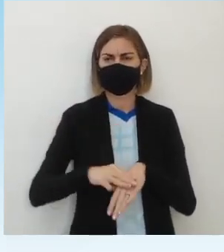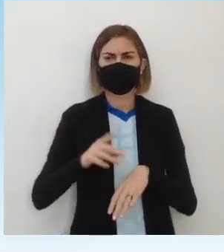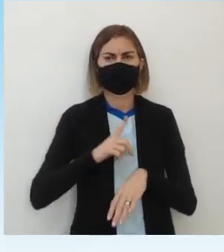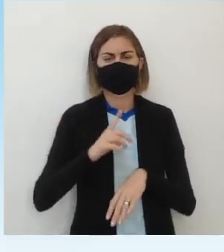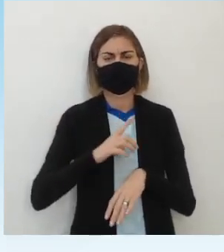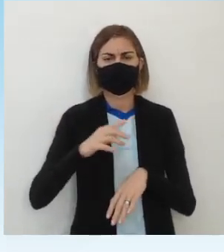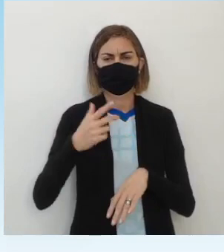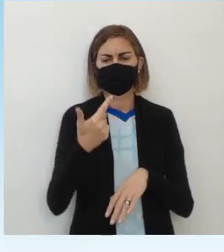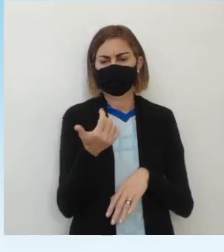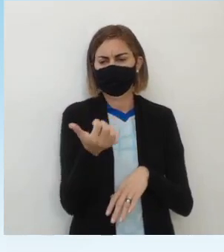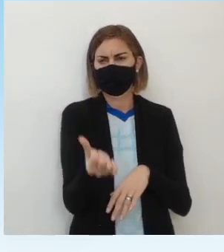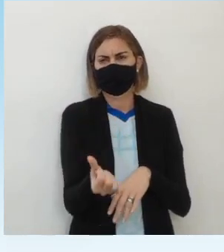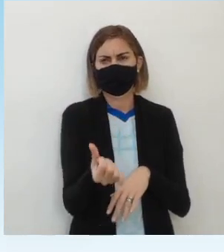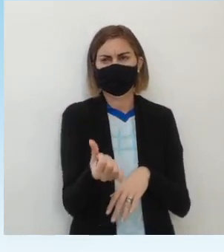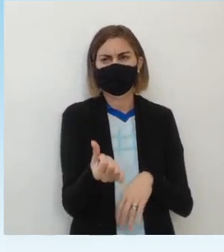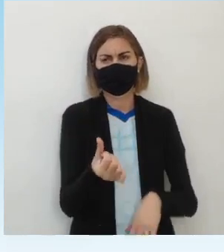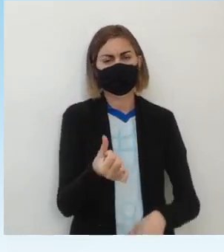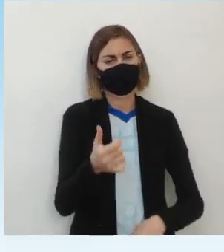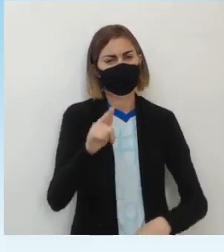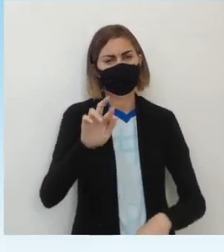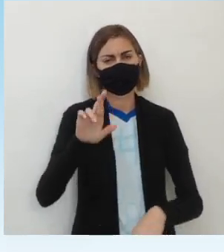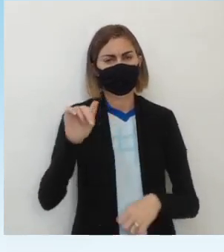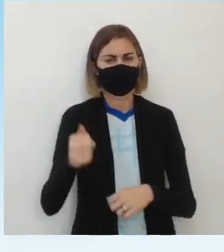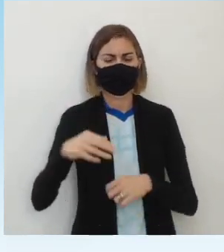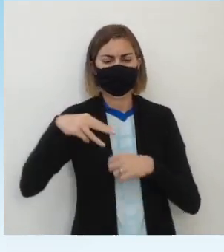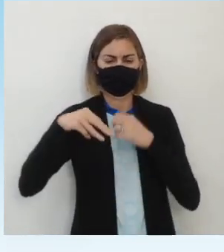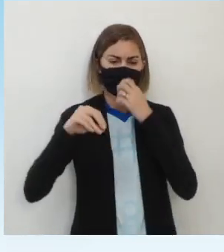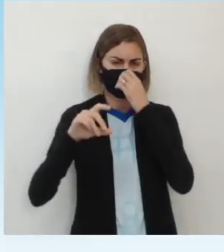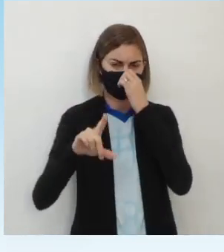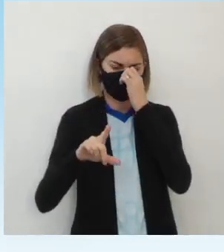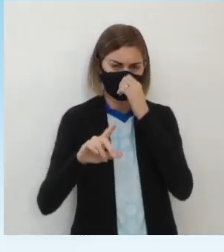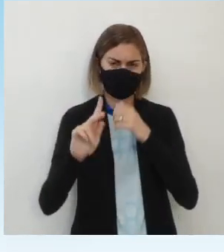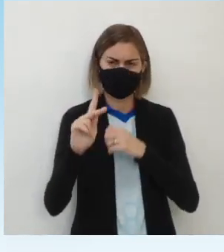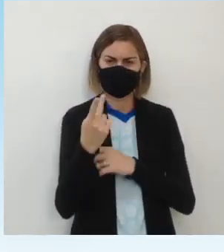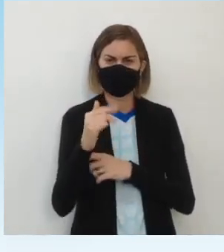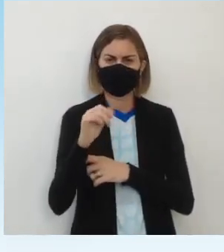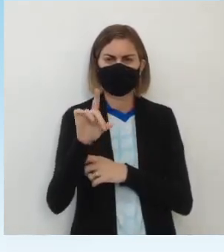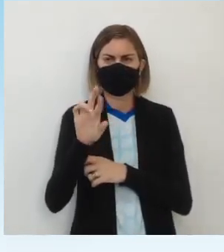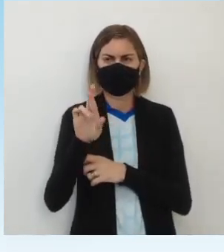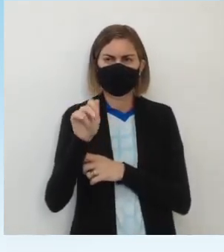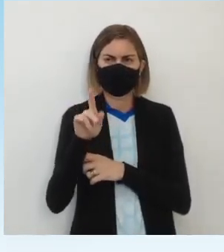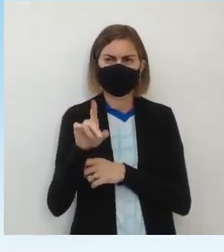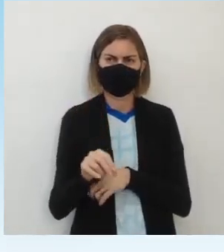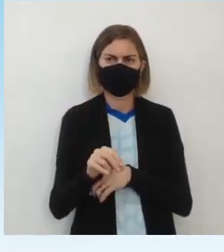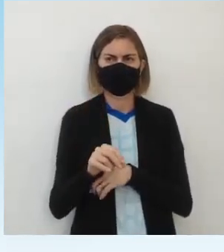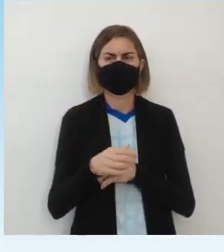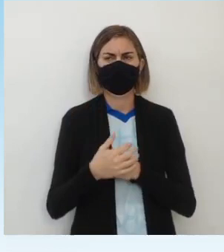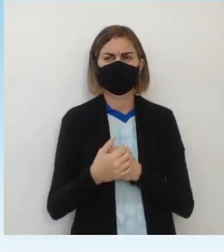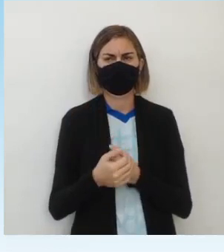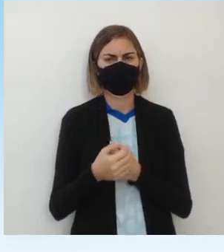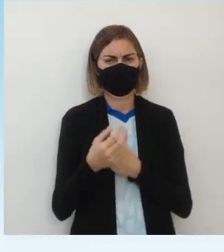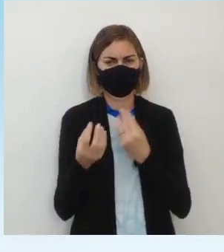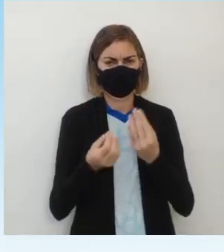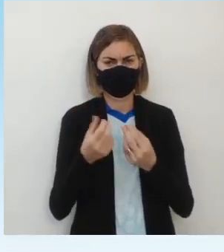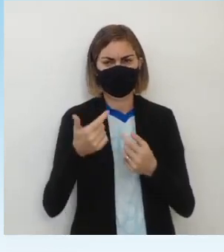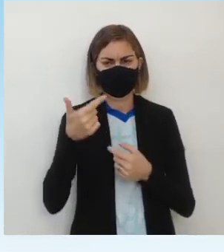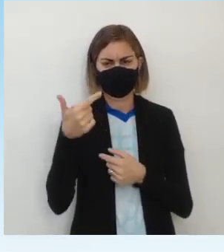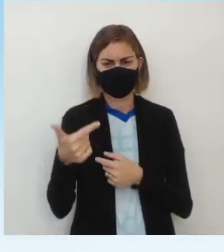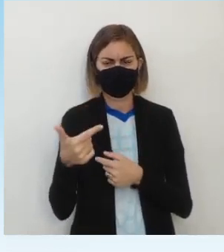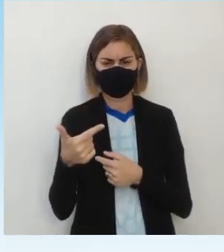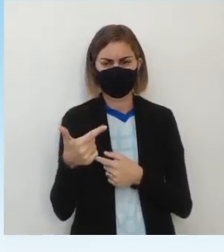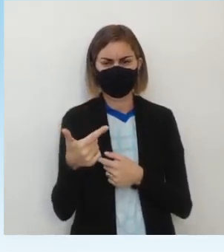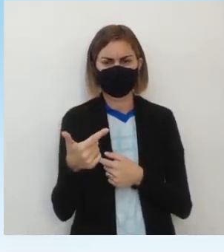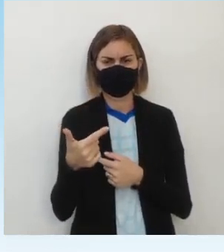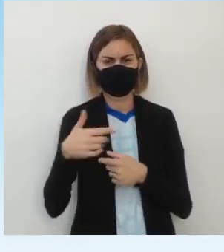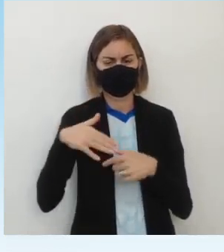massa 16 gramas por mol. O hidrogênio, o gás hidrogênio, como são 2 hidrogênios,